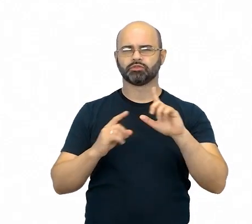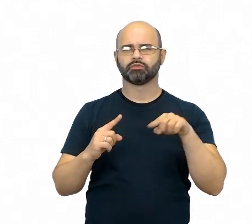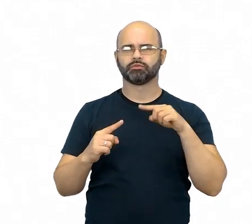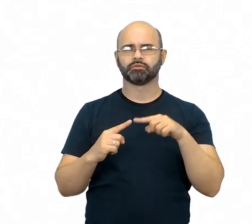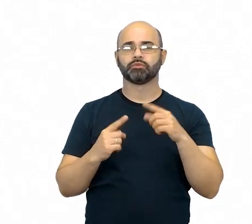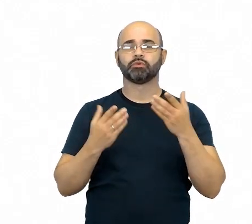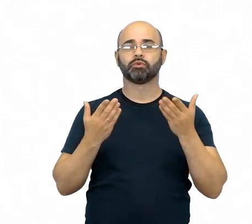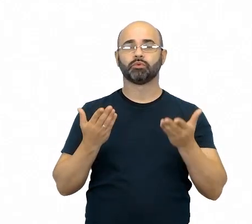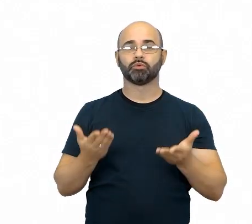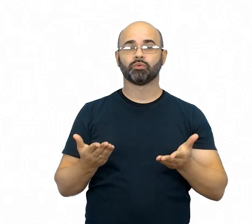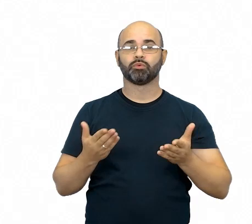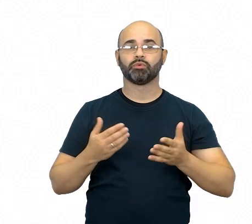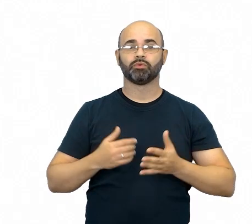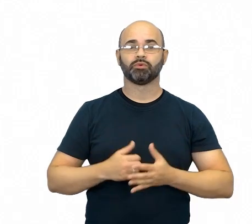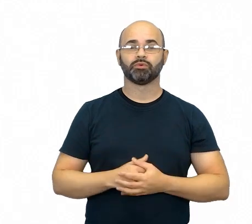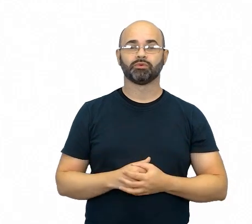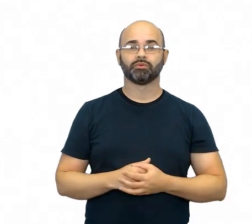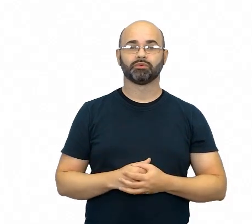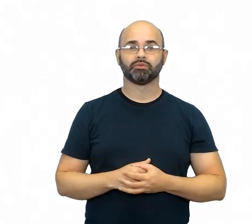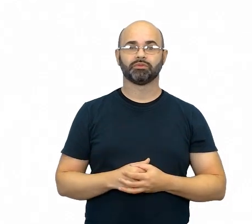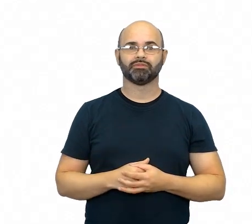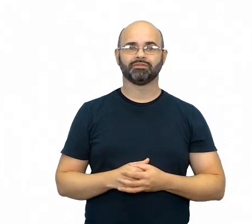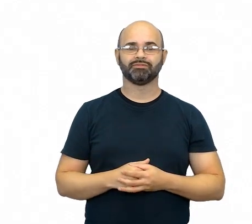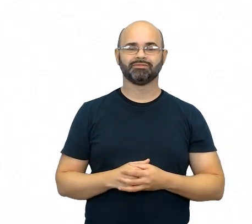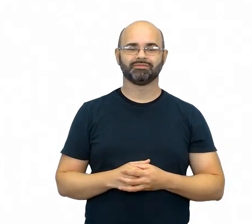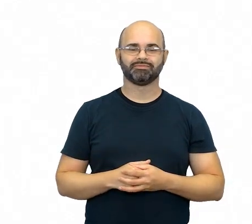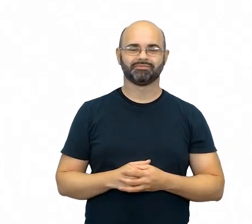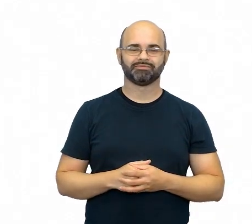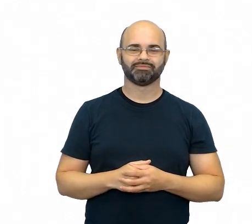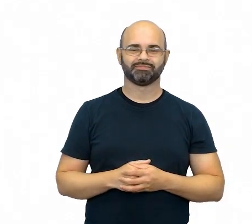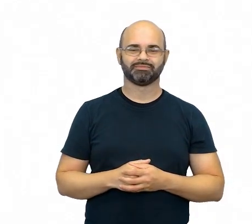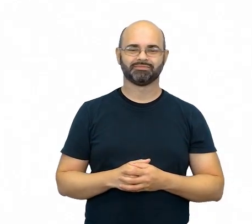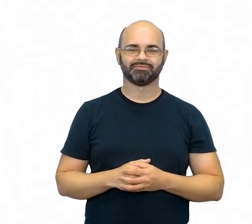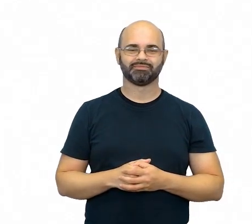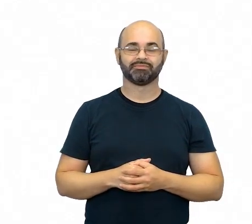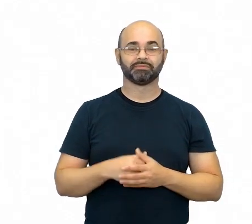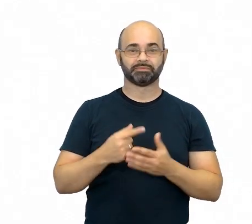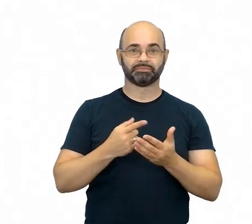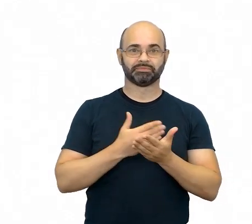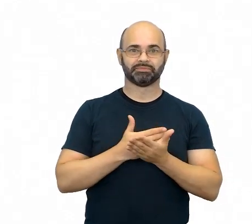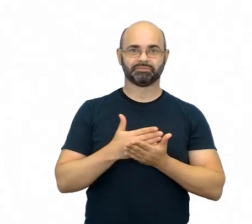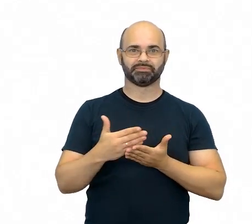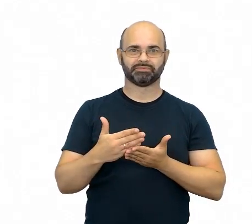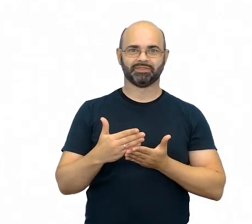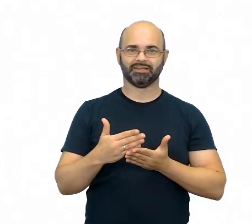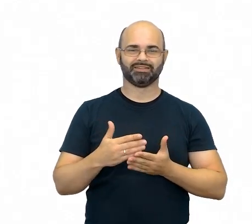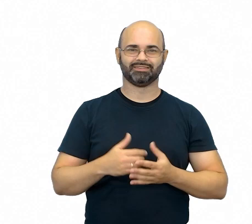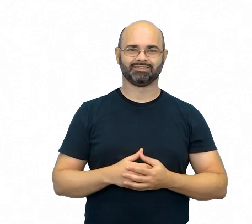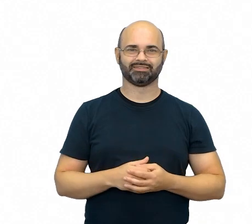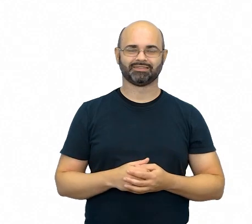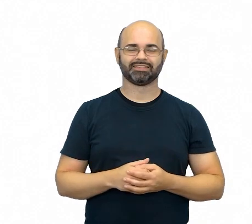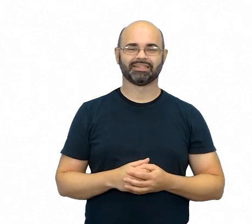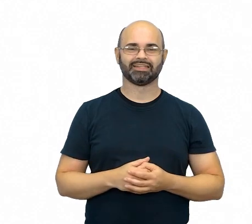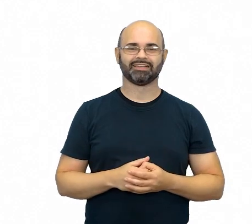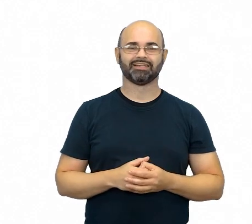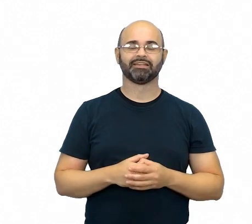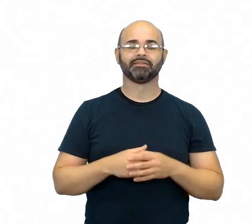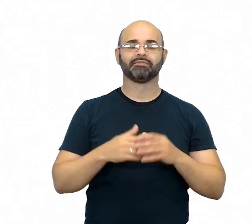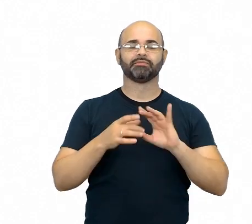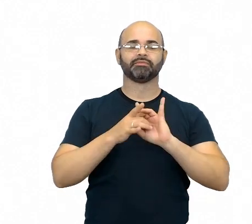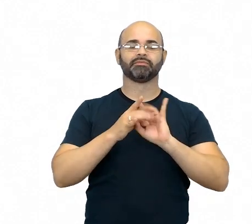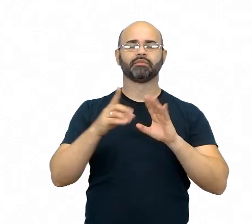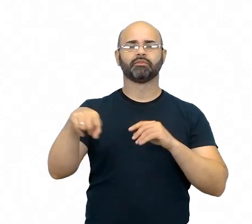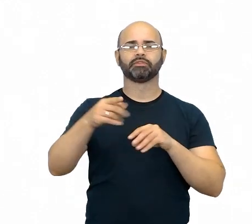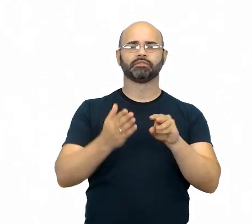é o propósito didático dela? Vamos lá, eu destinarei 1 minuto para que façam